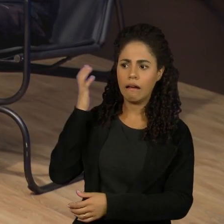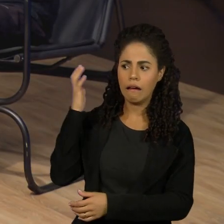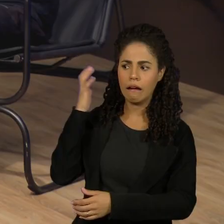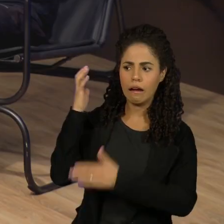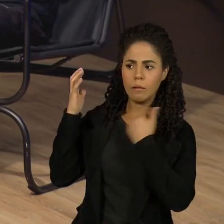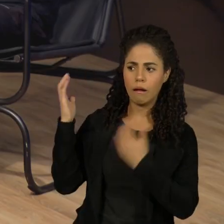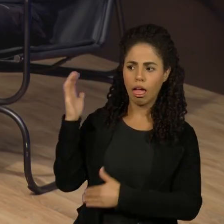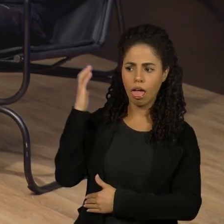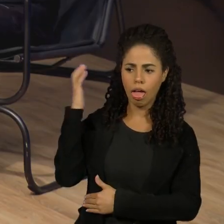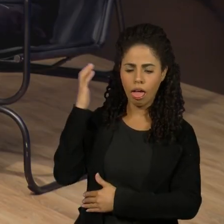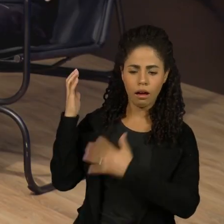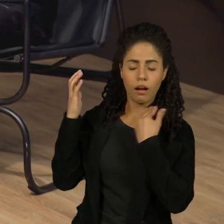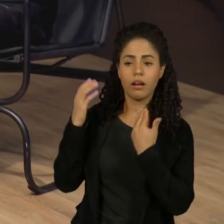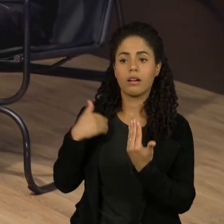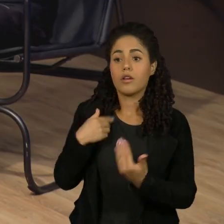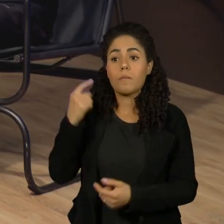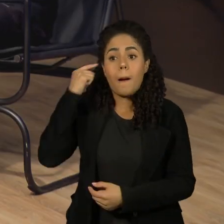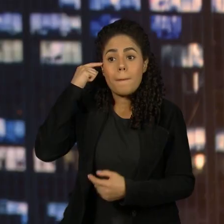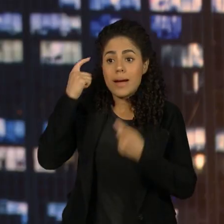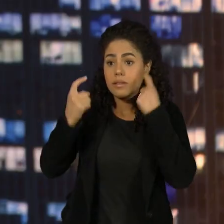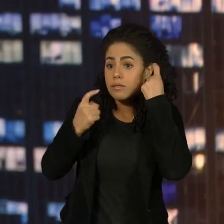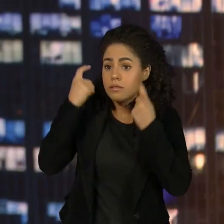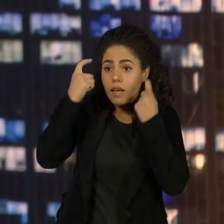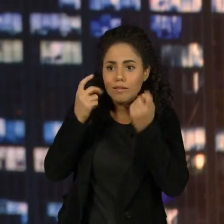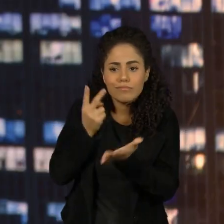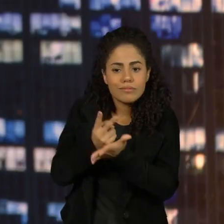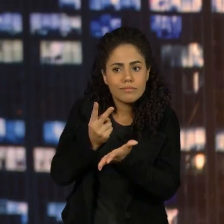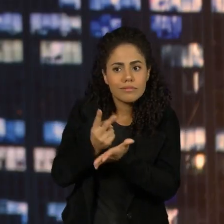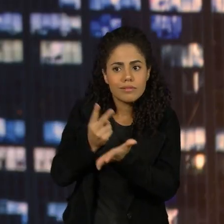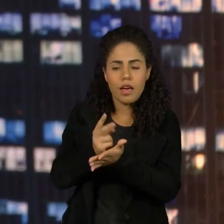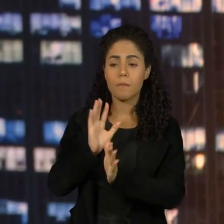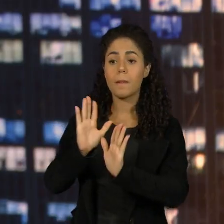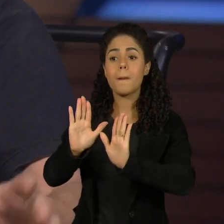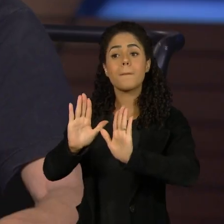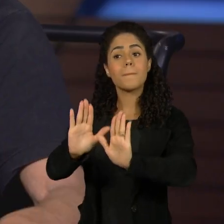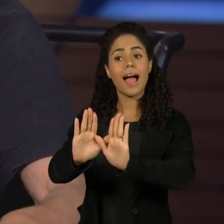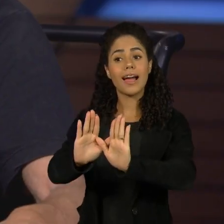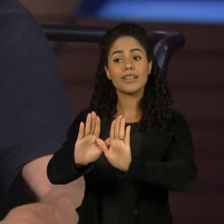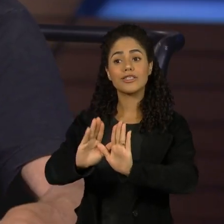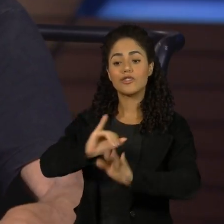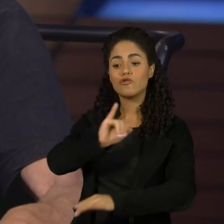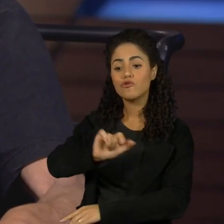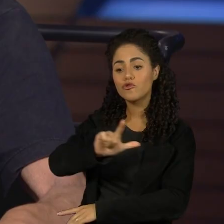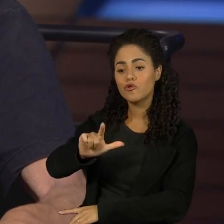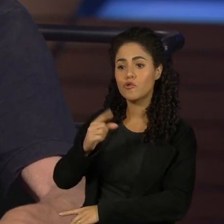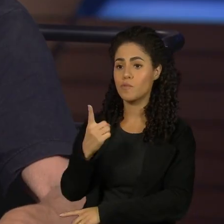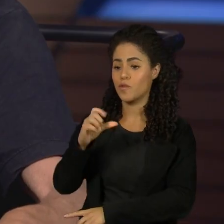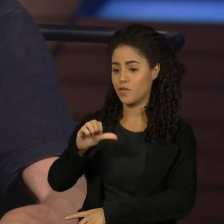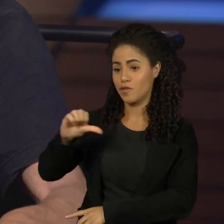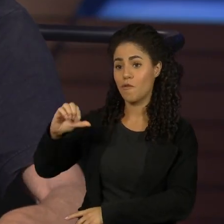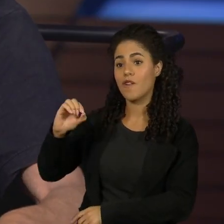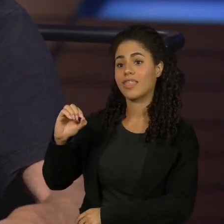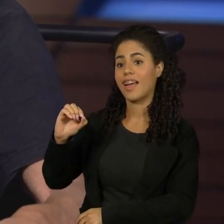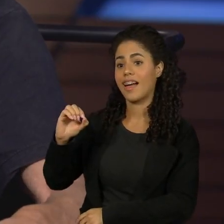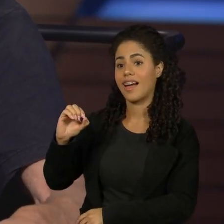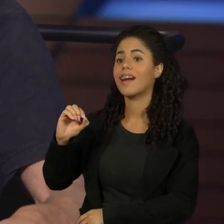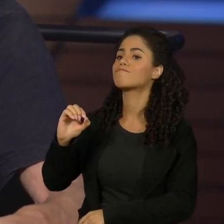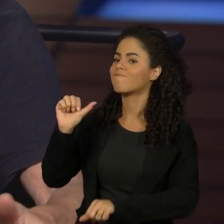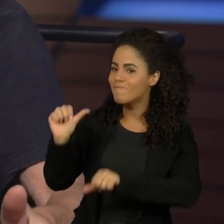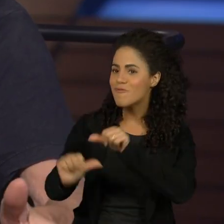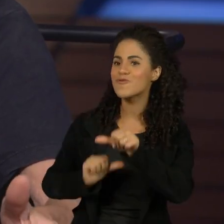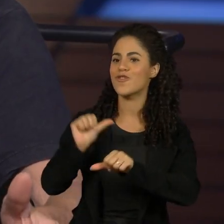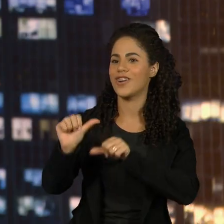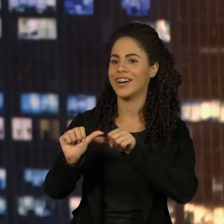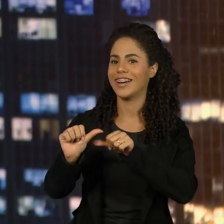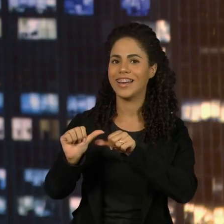dama de alfange e tudo, eu estava ali sempre do meu lado. Só que aí, em julho de 90, o Cazuza morreu. Que